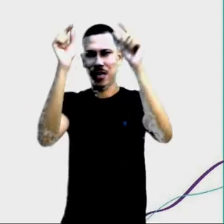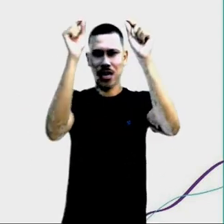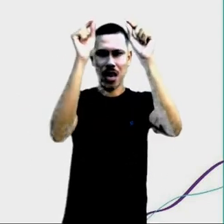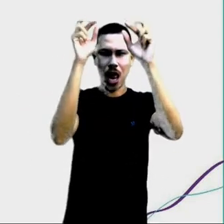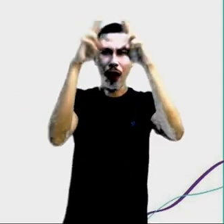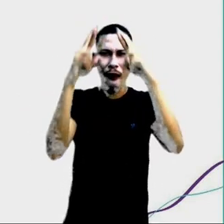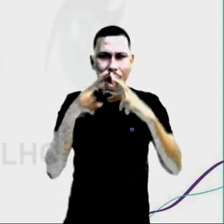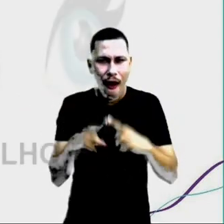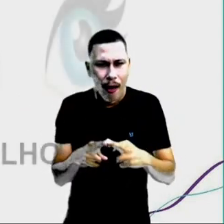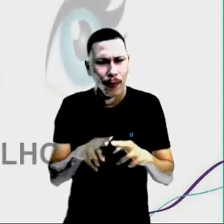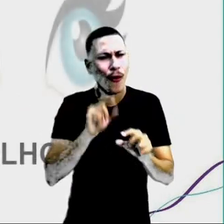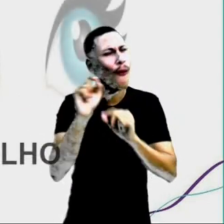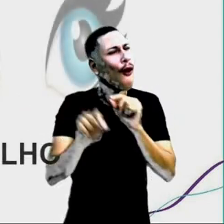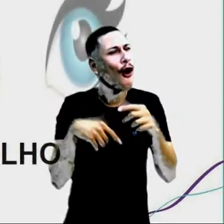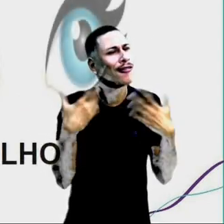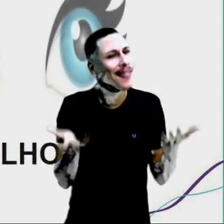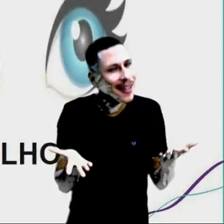com